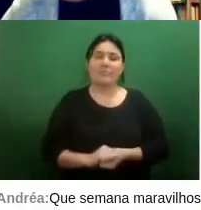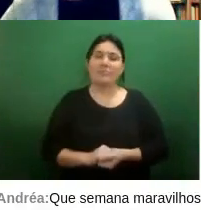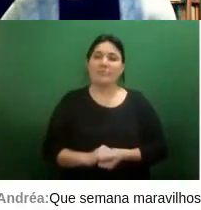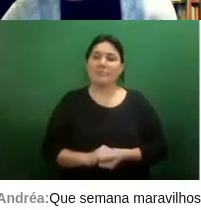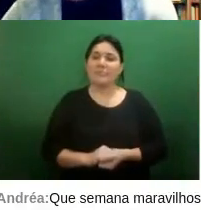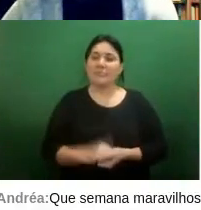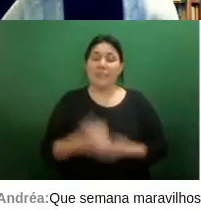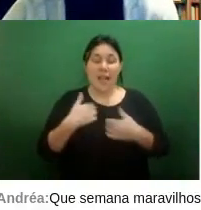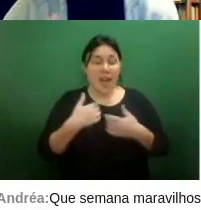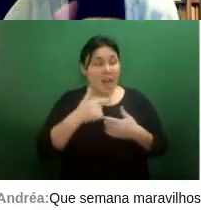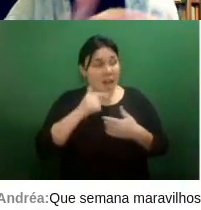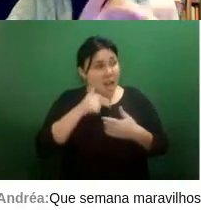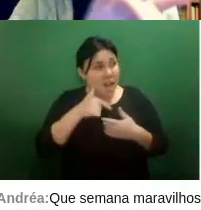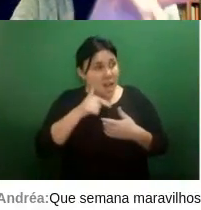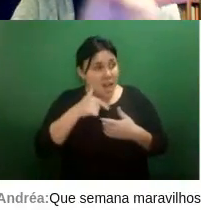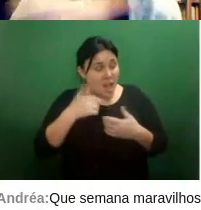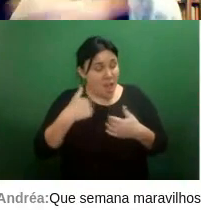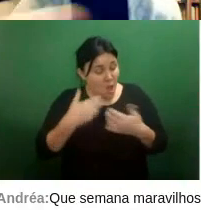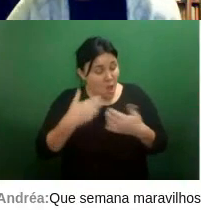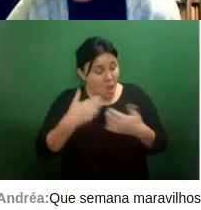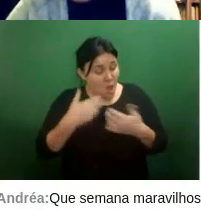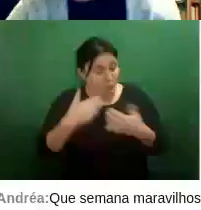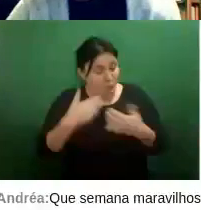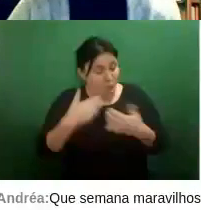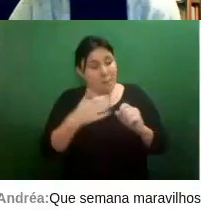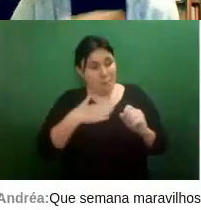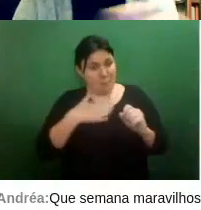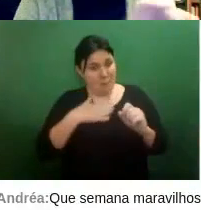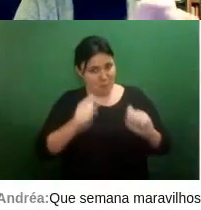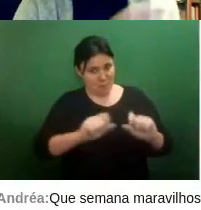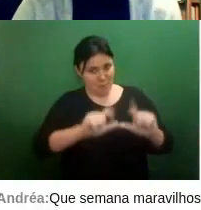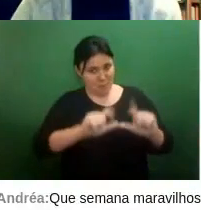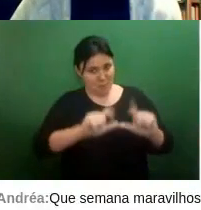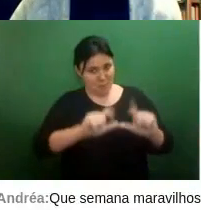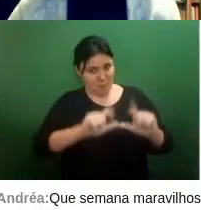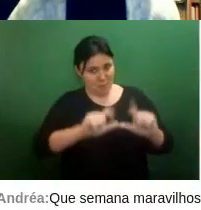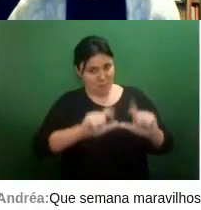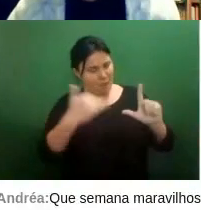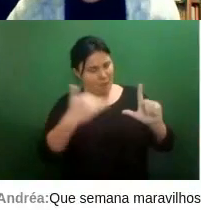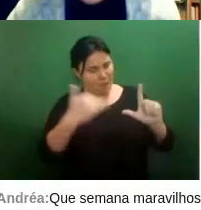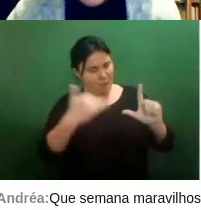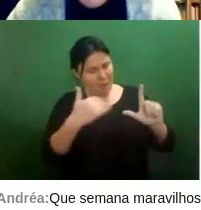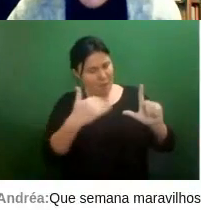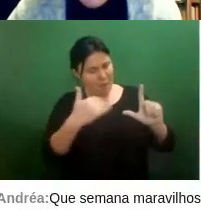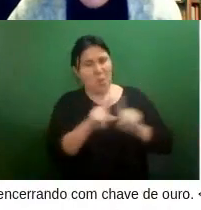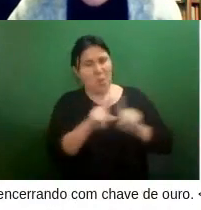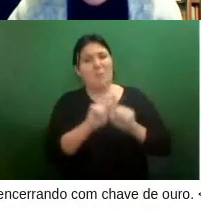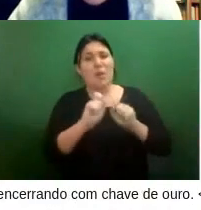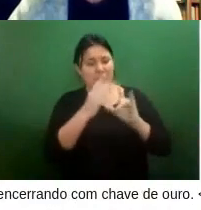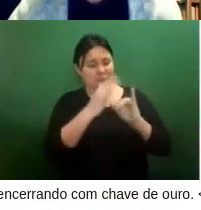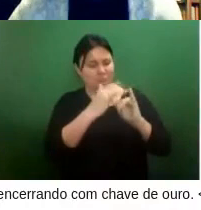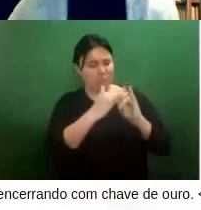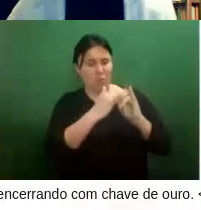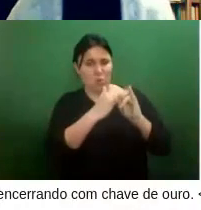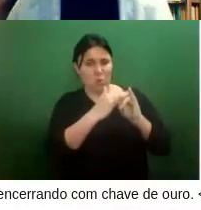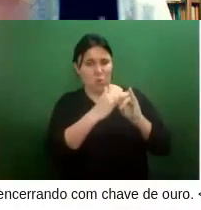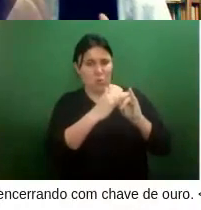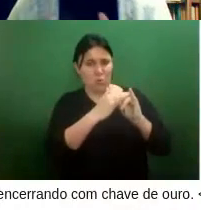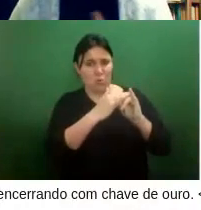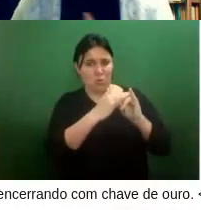última tela com o meu e-mail e também o endereço dos vídeos aqui. Ó,